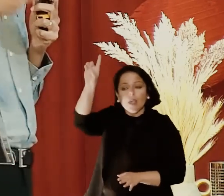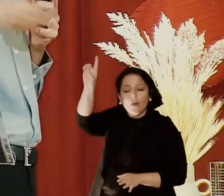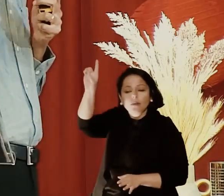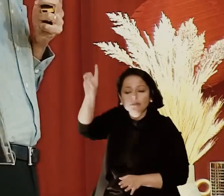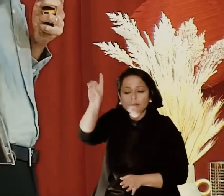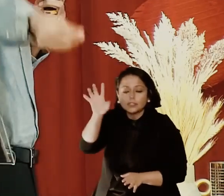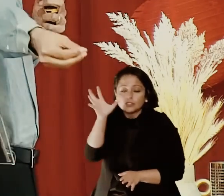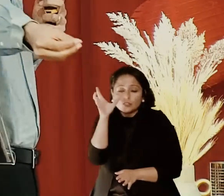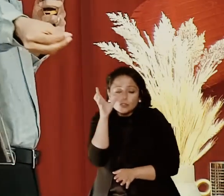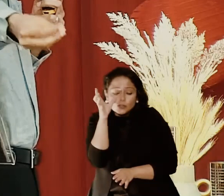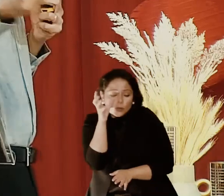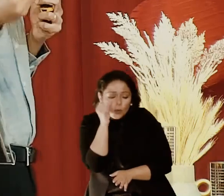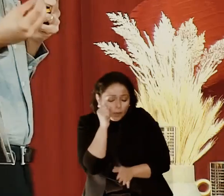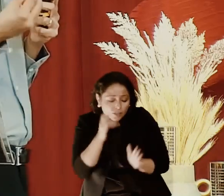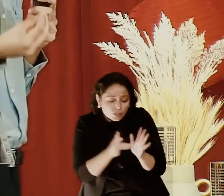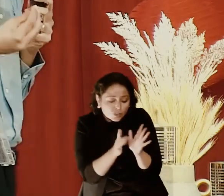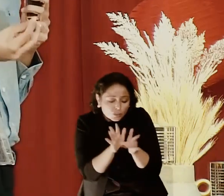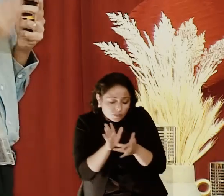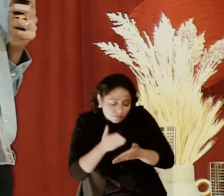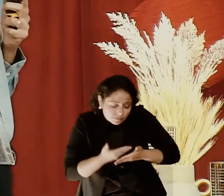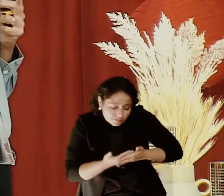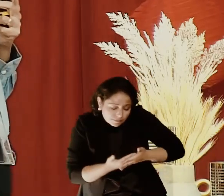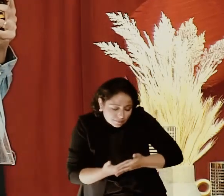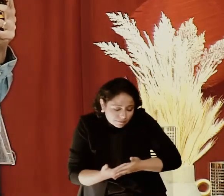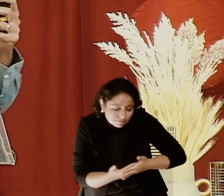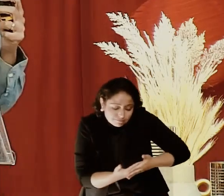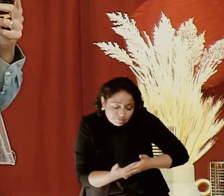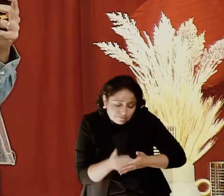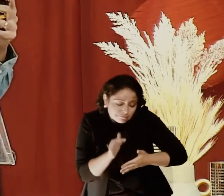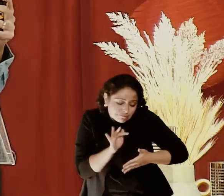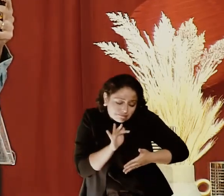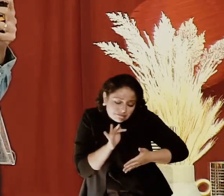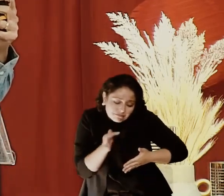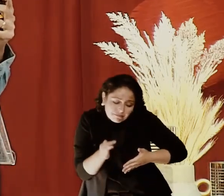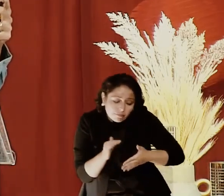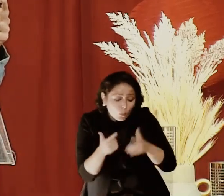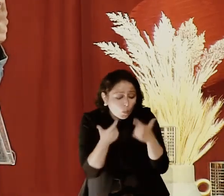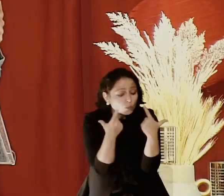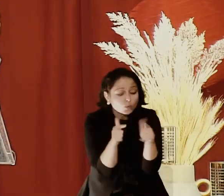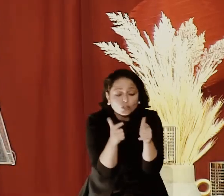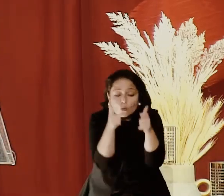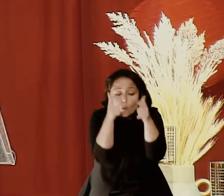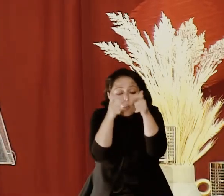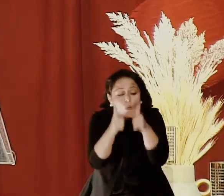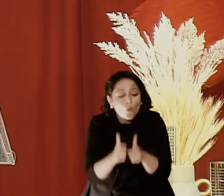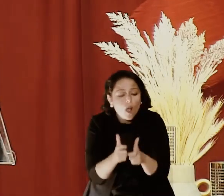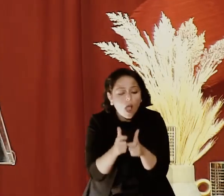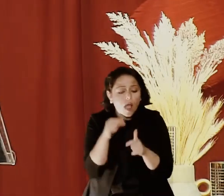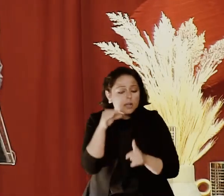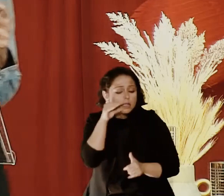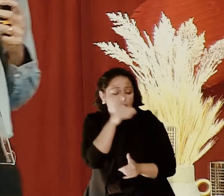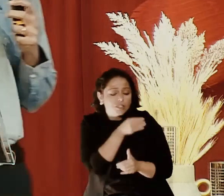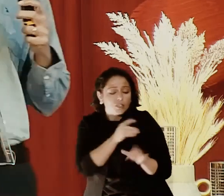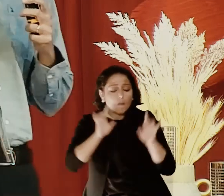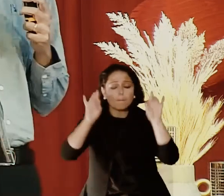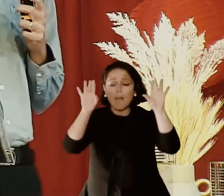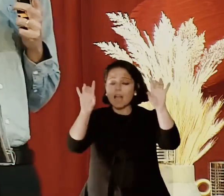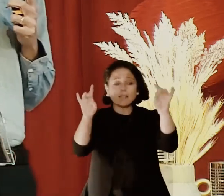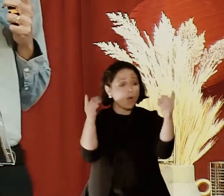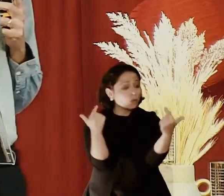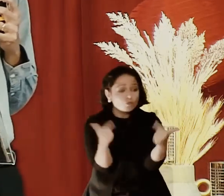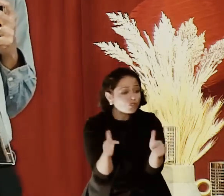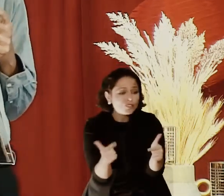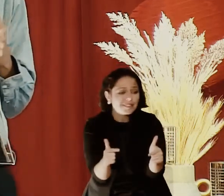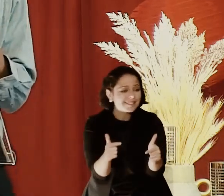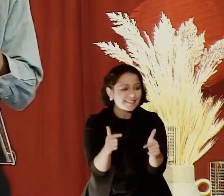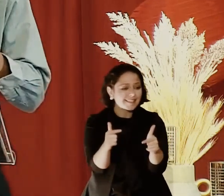de dormir numa manjedoura, de ser um bebê frágil, de não ter lugar para pousar. Esse é o Rei